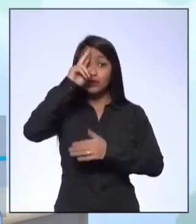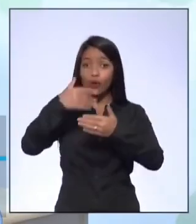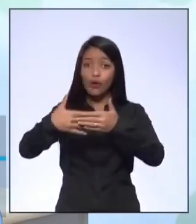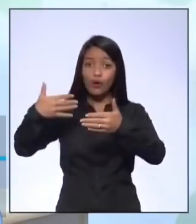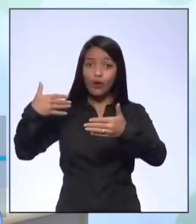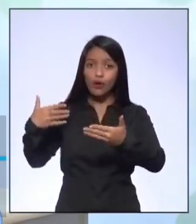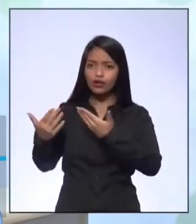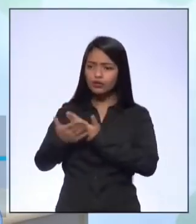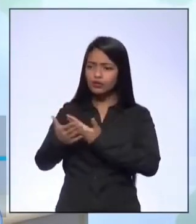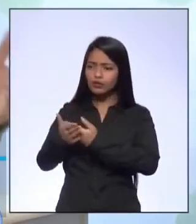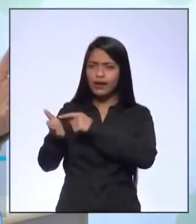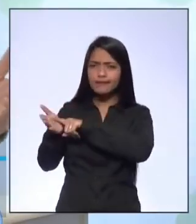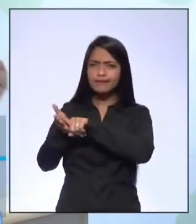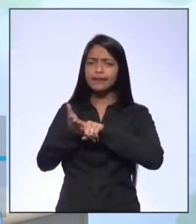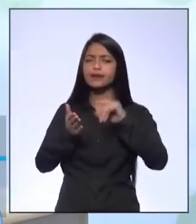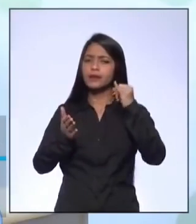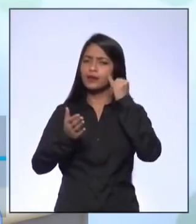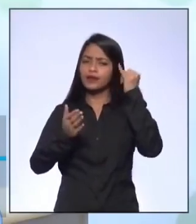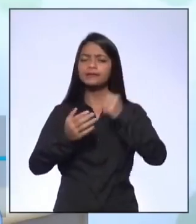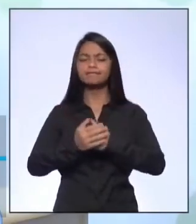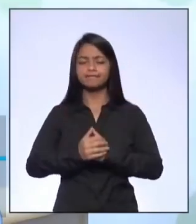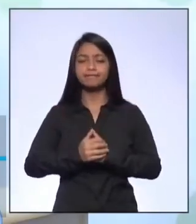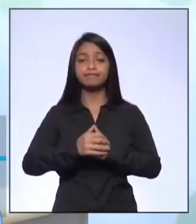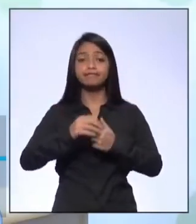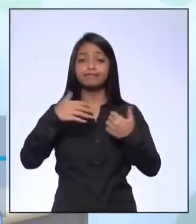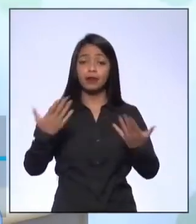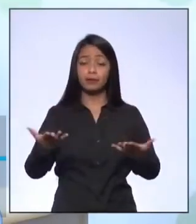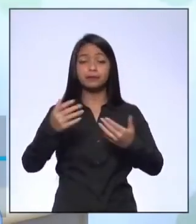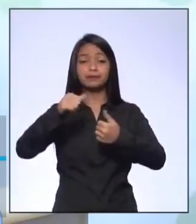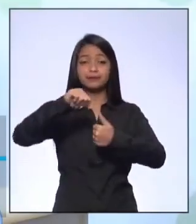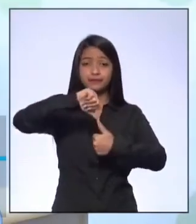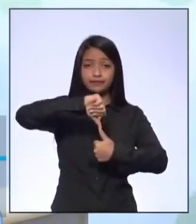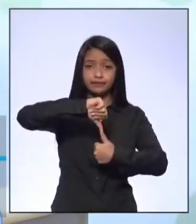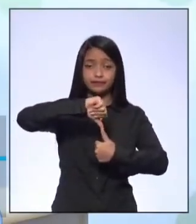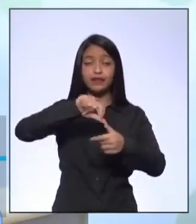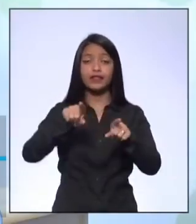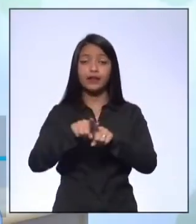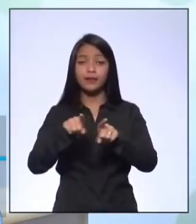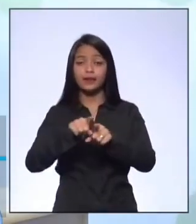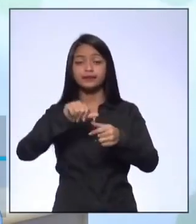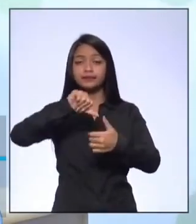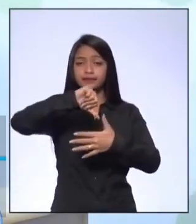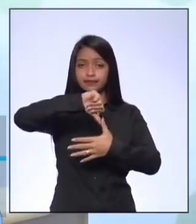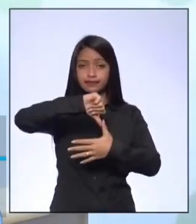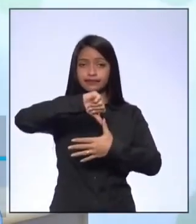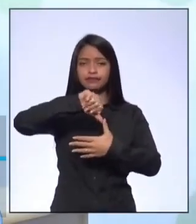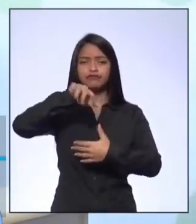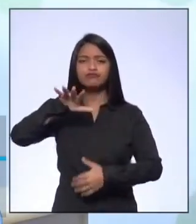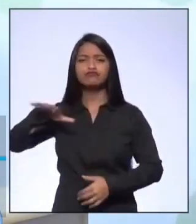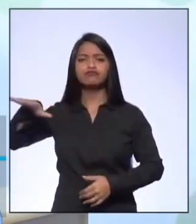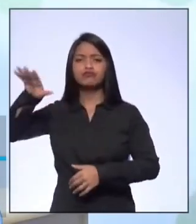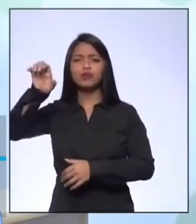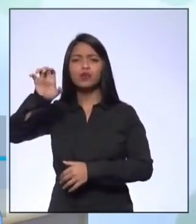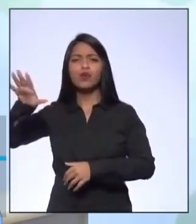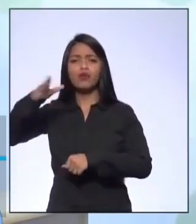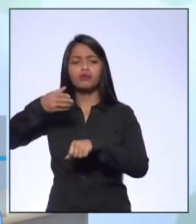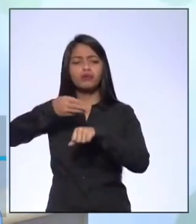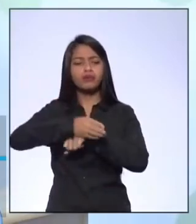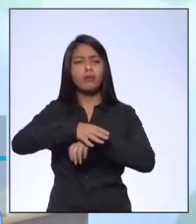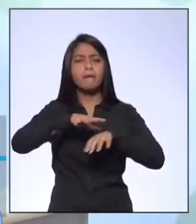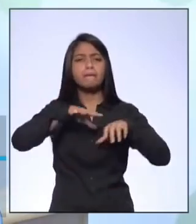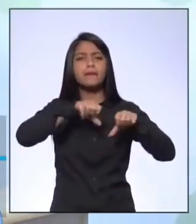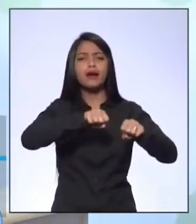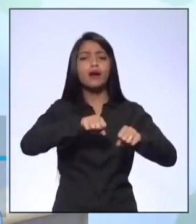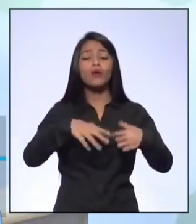importante. América Central e do Sul, colonização, Portugal e Espanha. Devemos lembrar